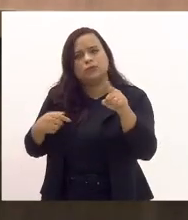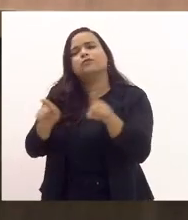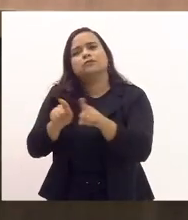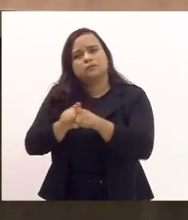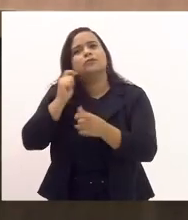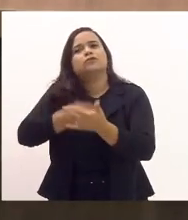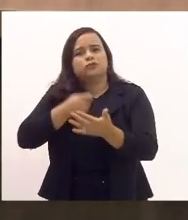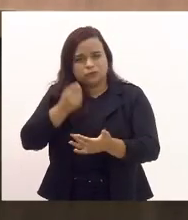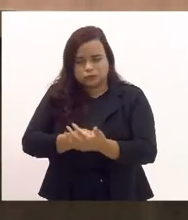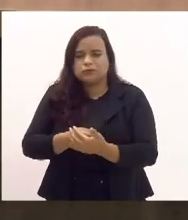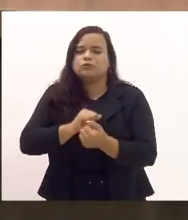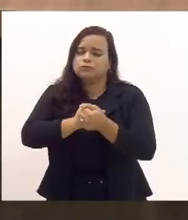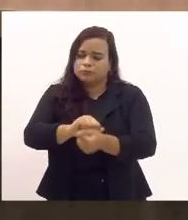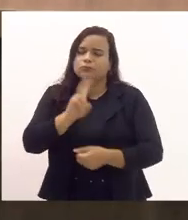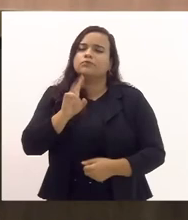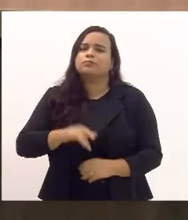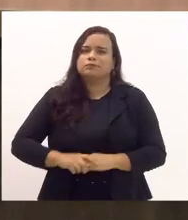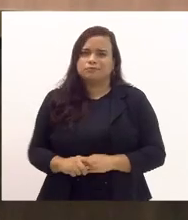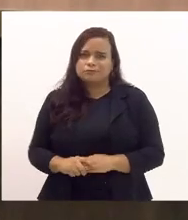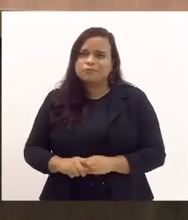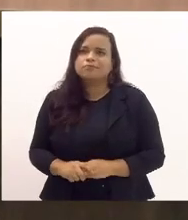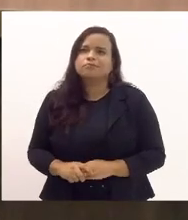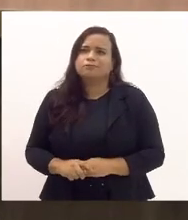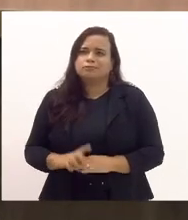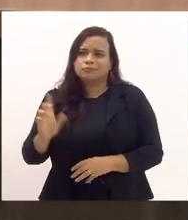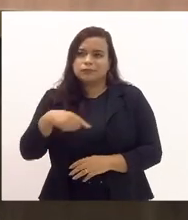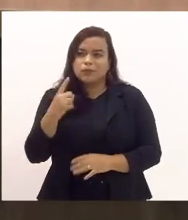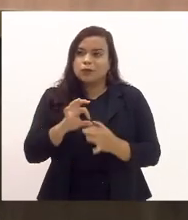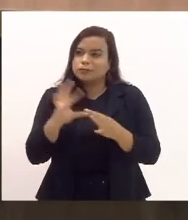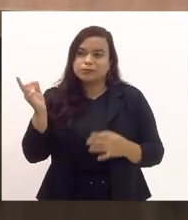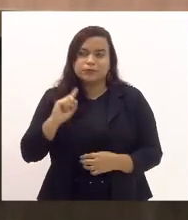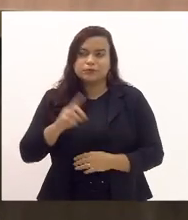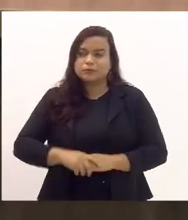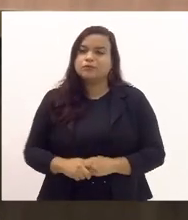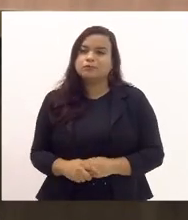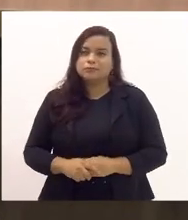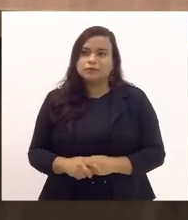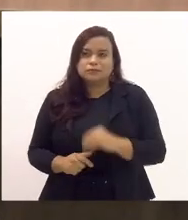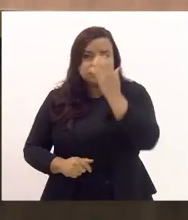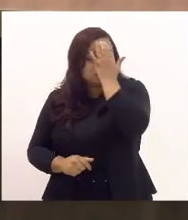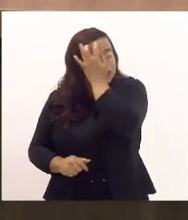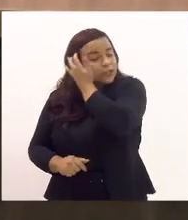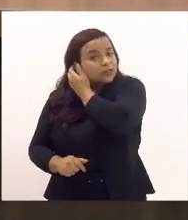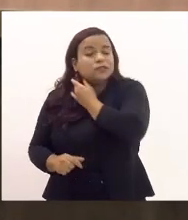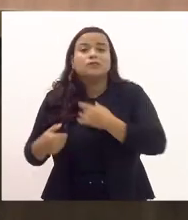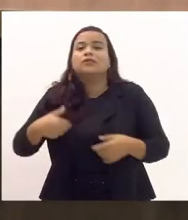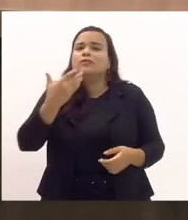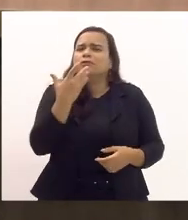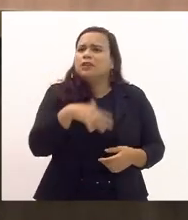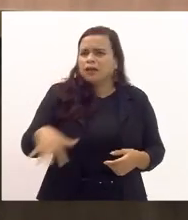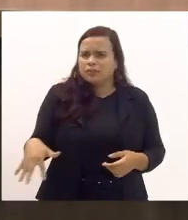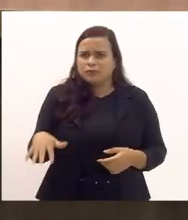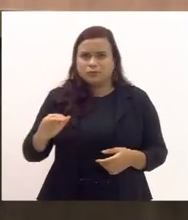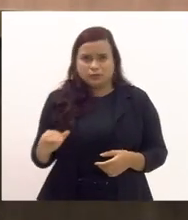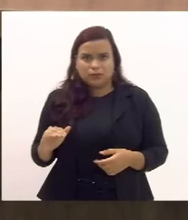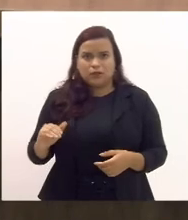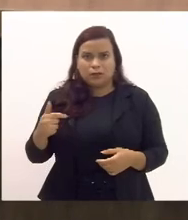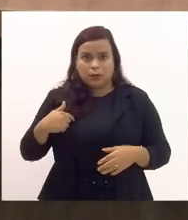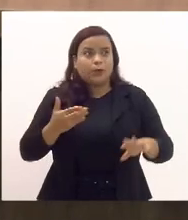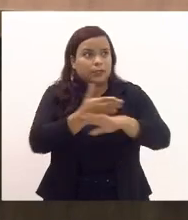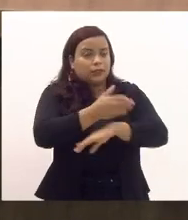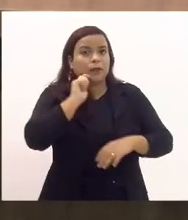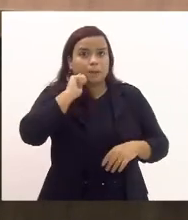vossa excelência eu tenho certeza disso nós não iremos permitir eu venho de uma infância que quando eu entrava na